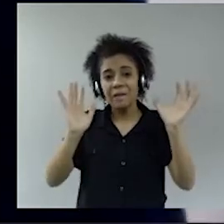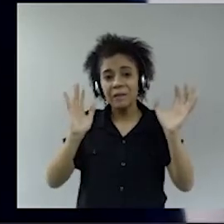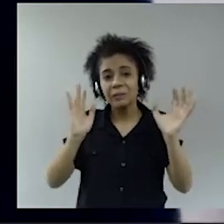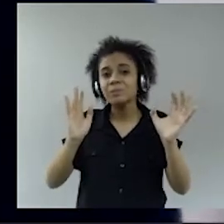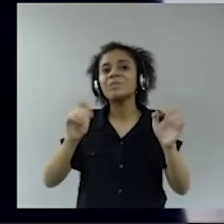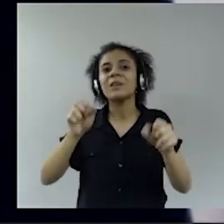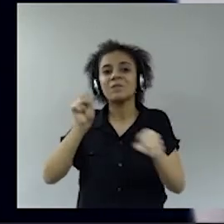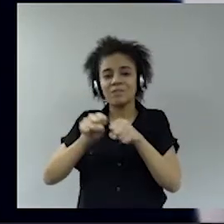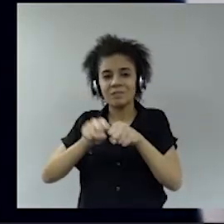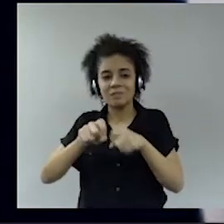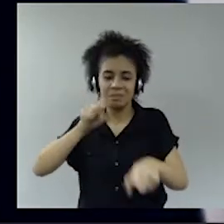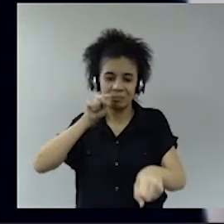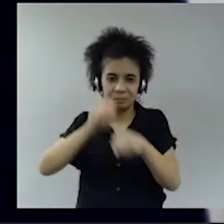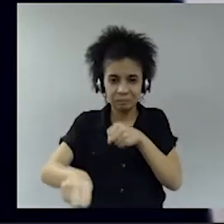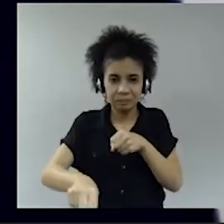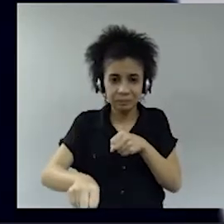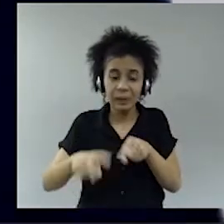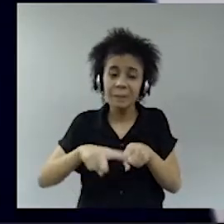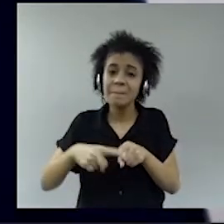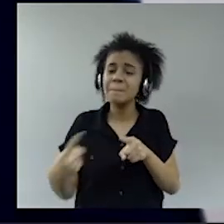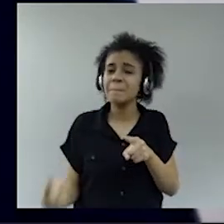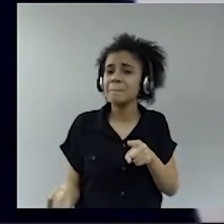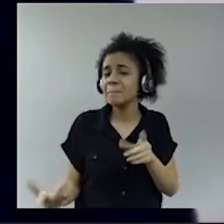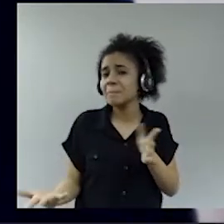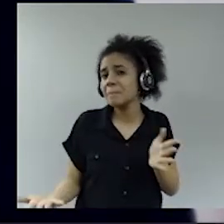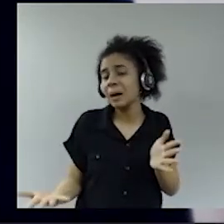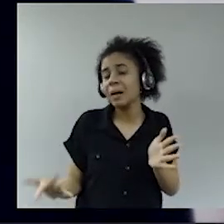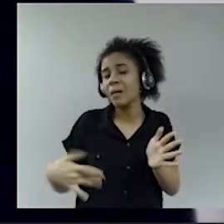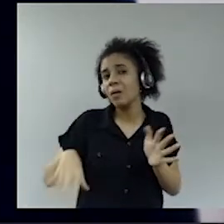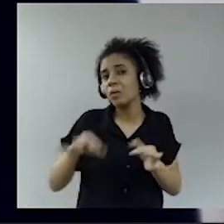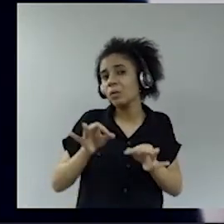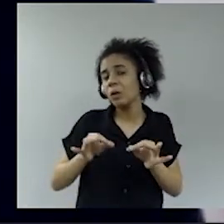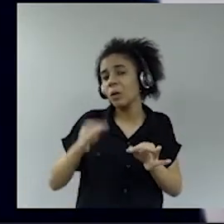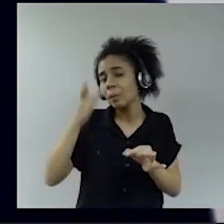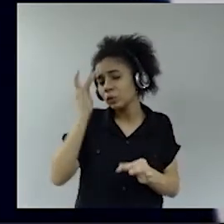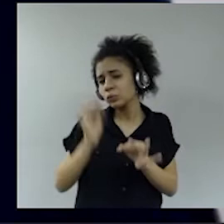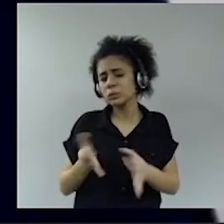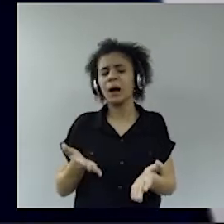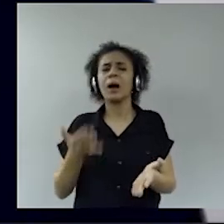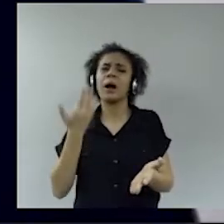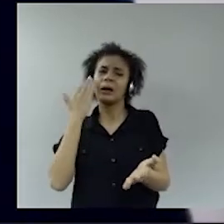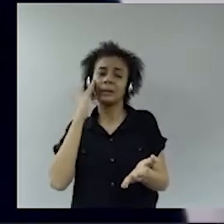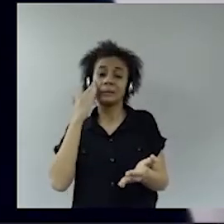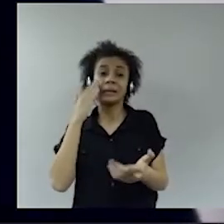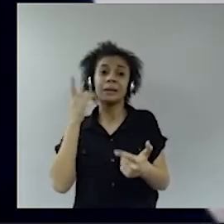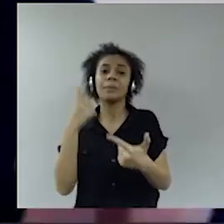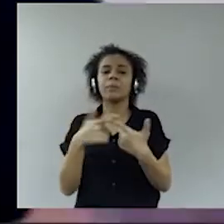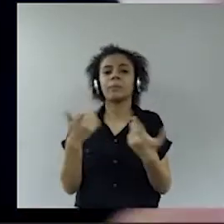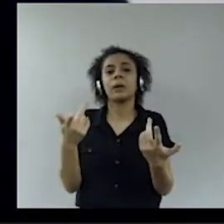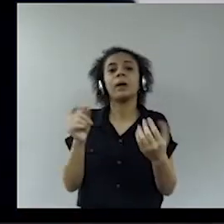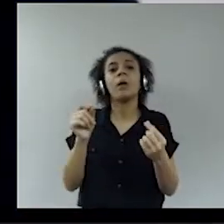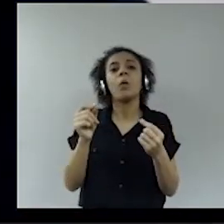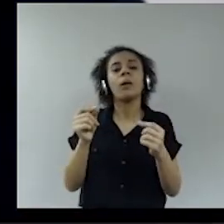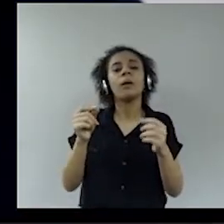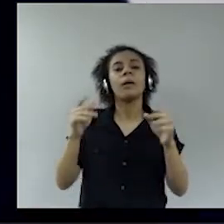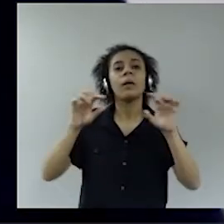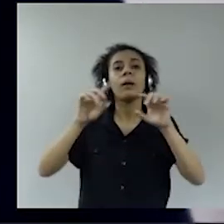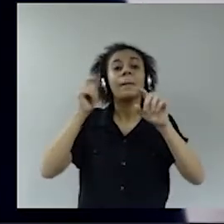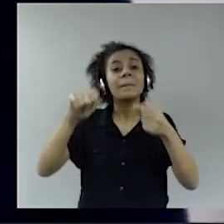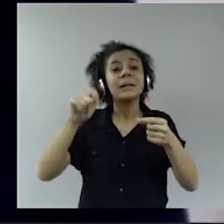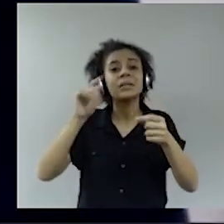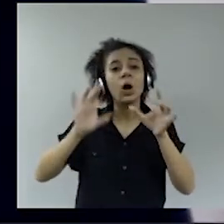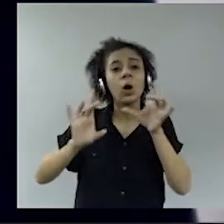praticam um homicídio, às vezes o júri compreende, por relevante valor moral,